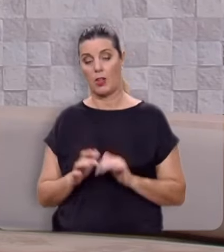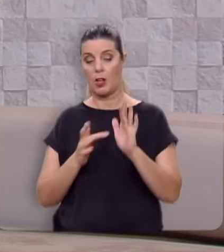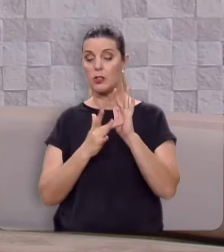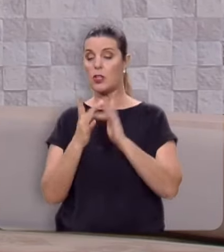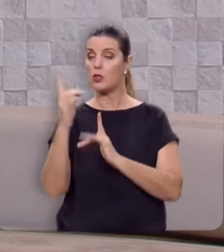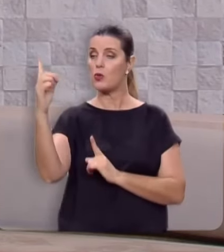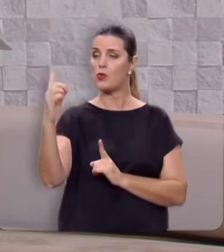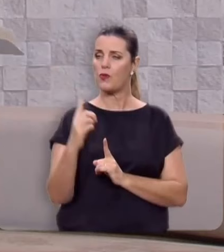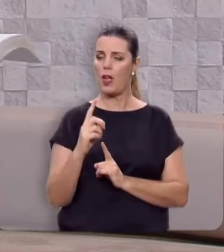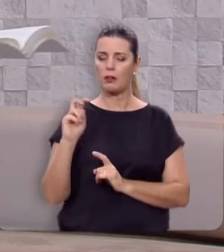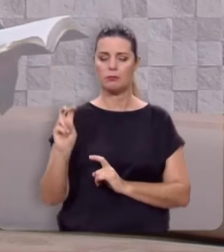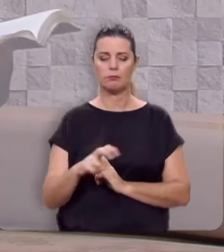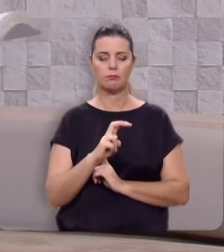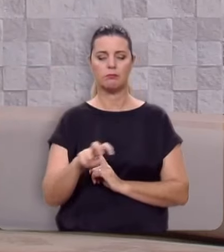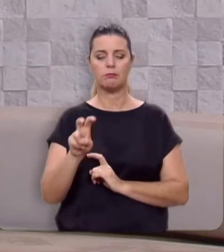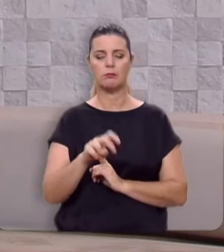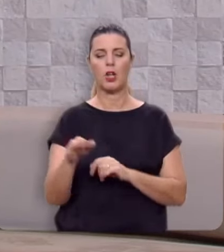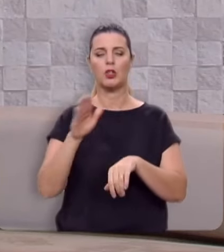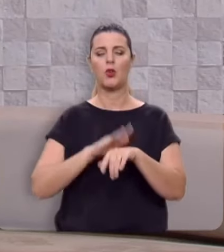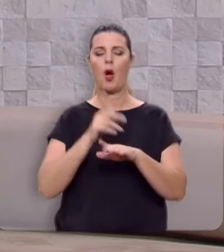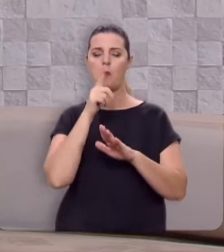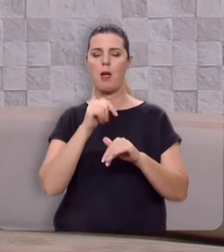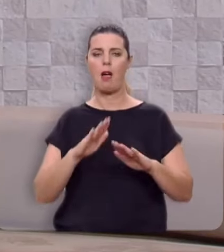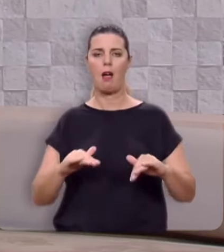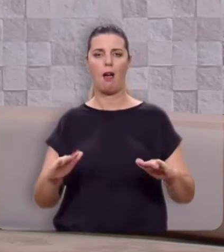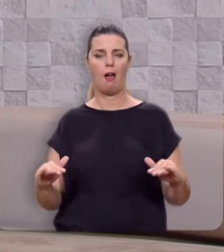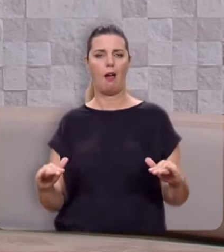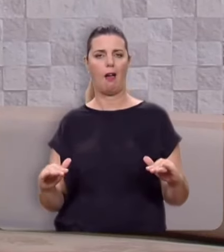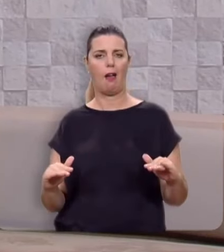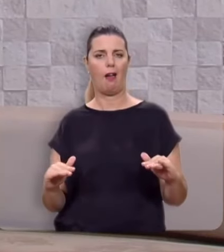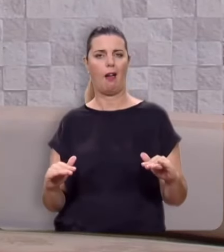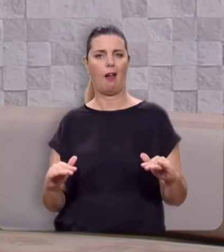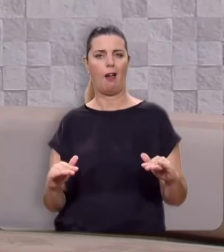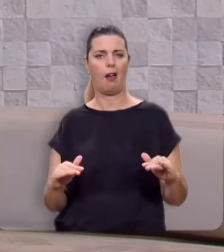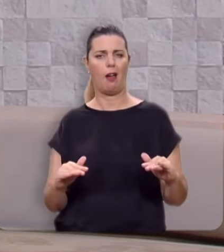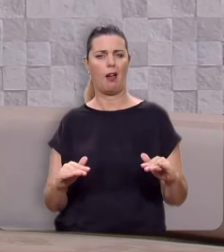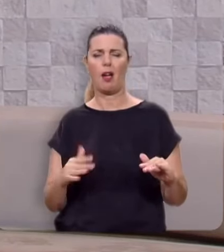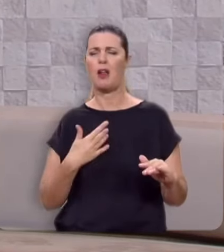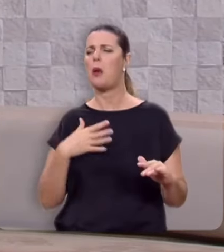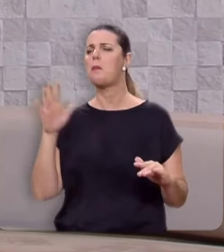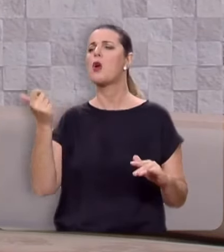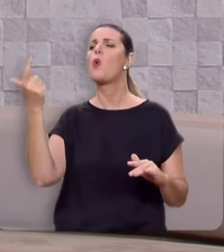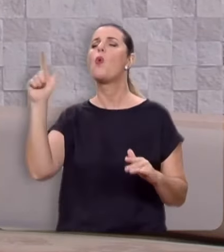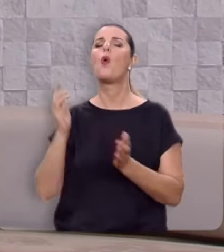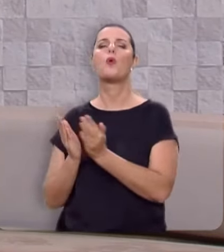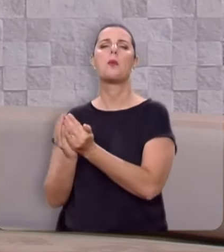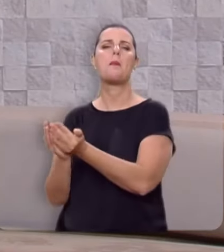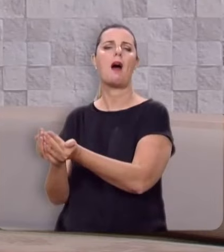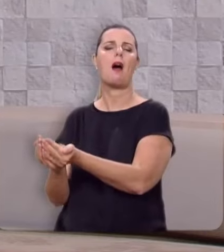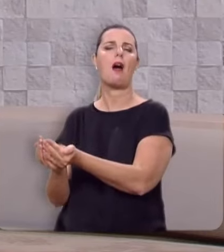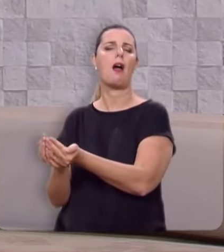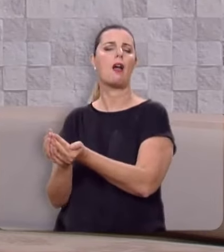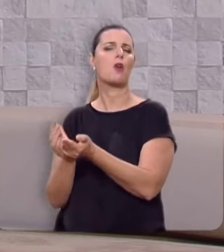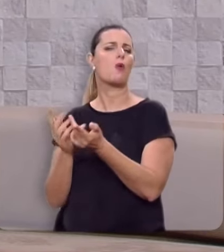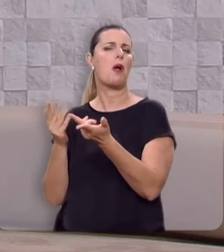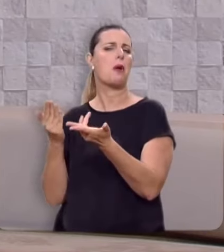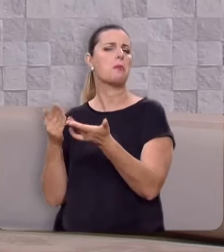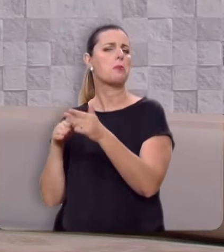Jesus veio andando sobre o mar, sobre as ondas. Ele não pegou um outro barco, como